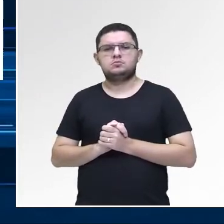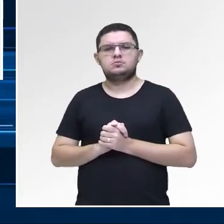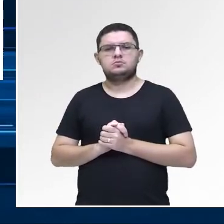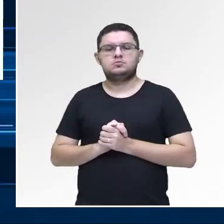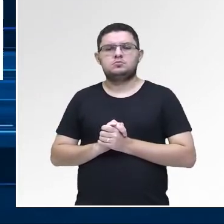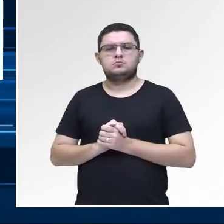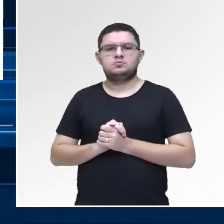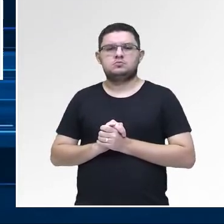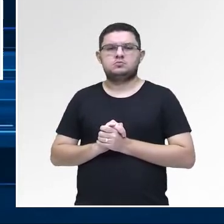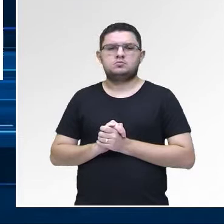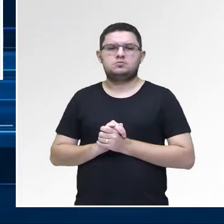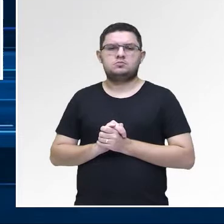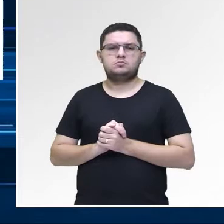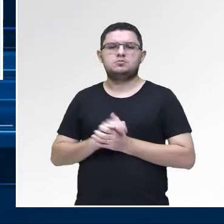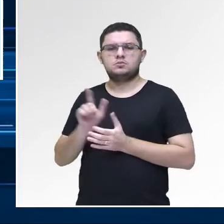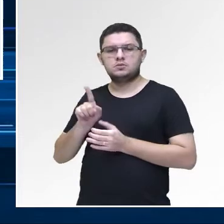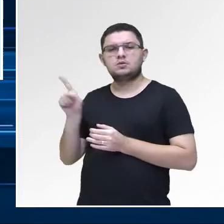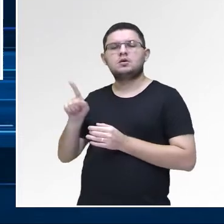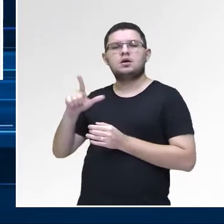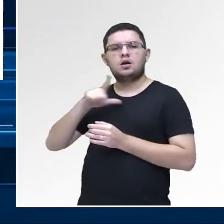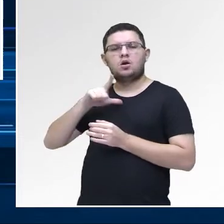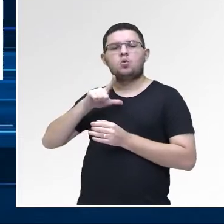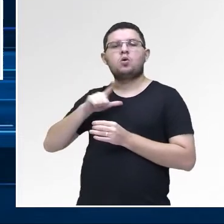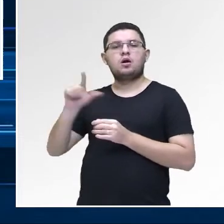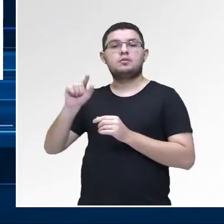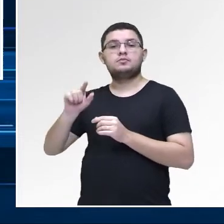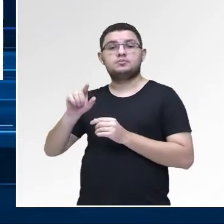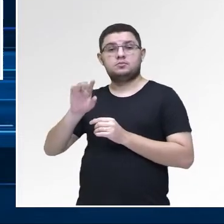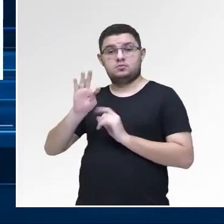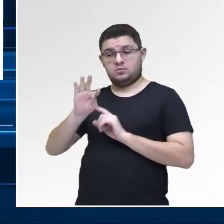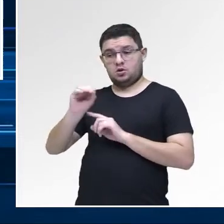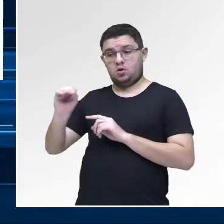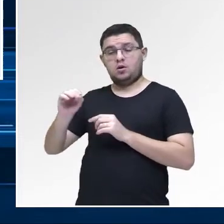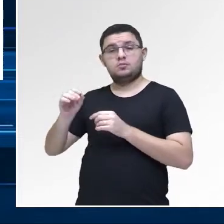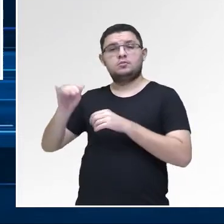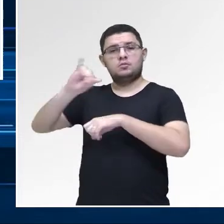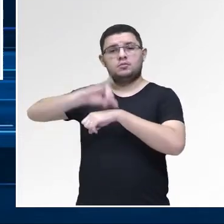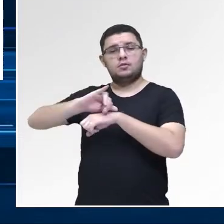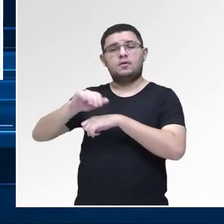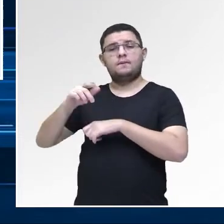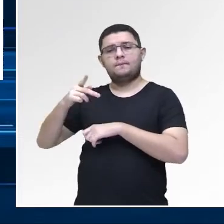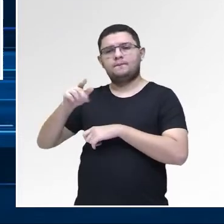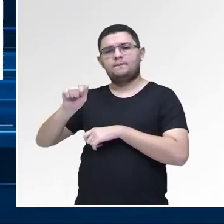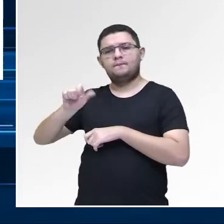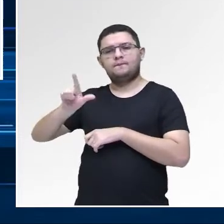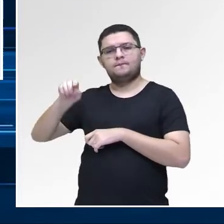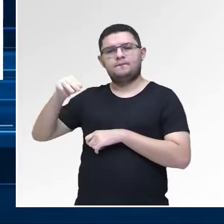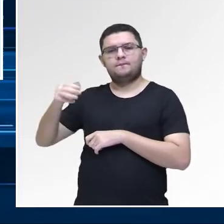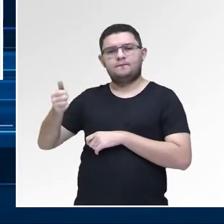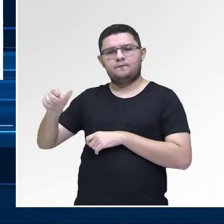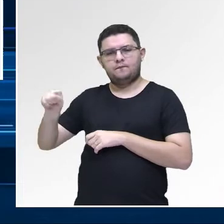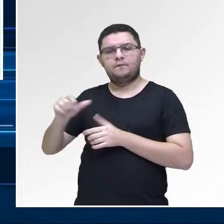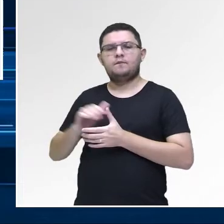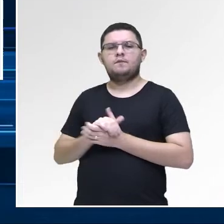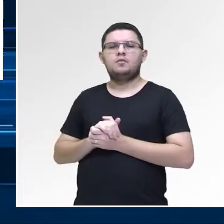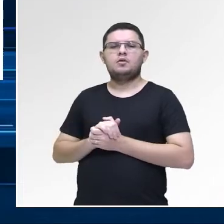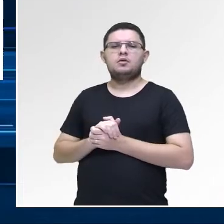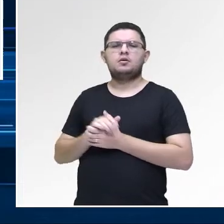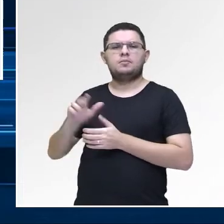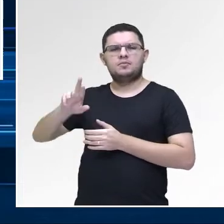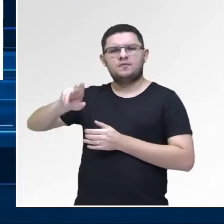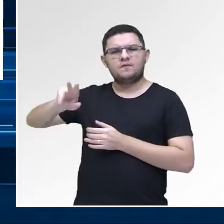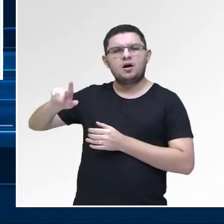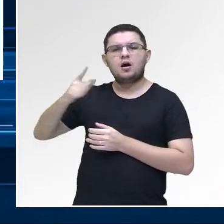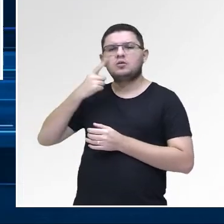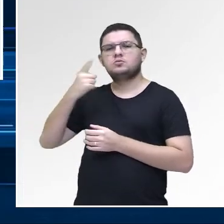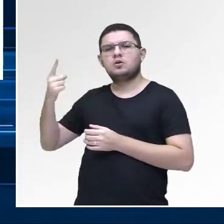Palmas, no Tocantins, ok? Salvador, na Bahia, Aracaju ali,